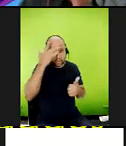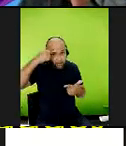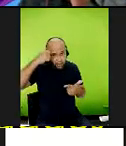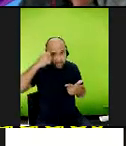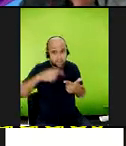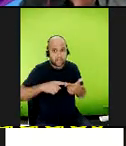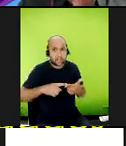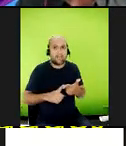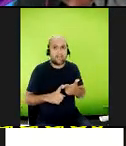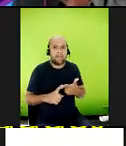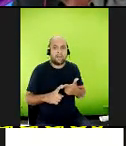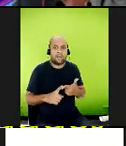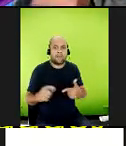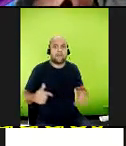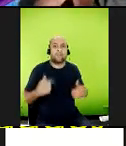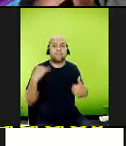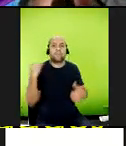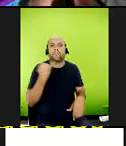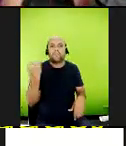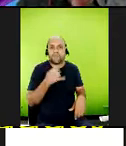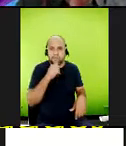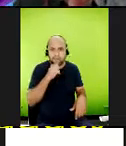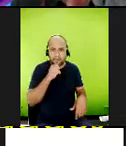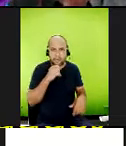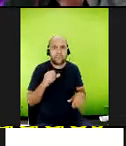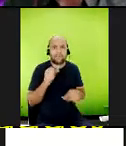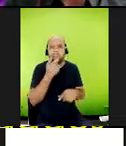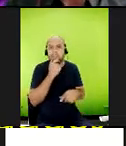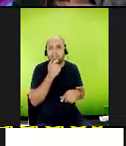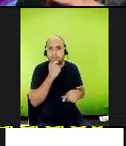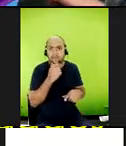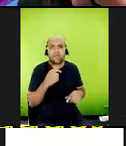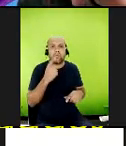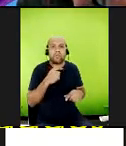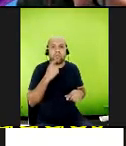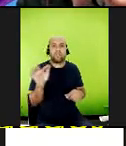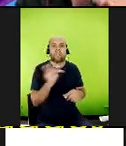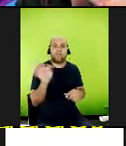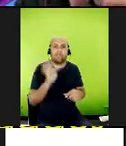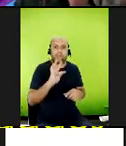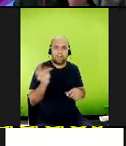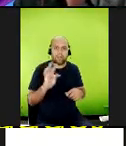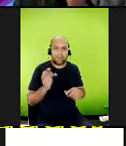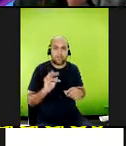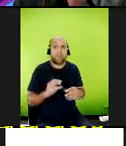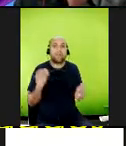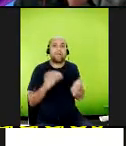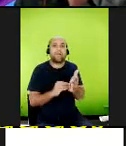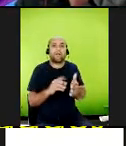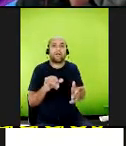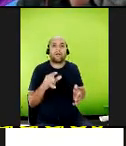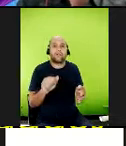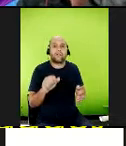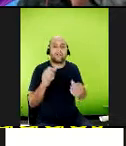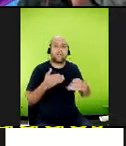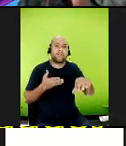que é é importante que você não tem inglês você não conseguiu fazer faculdade eu consigo te colocar no cargo de entrada mas a nossa companhia